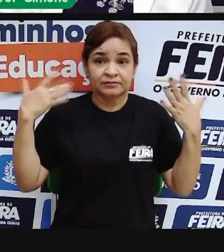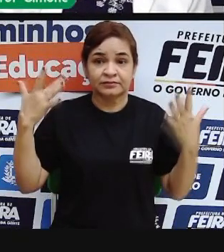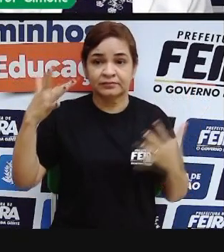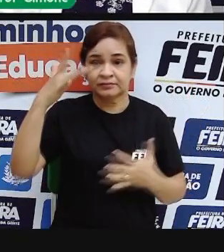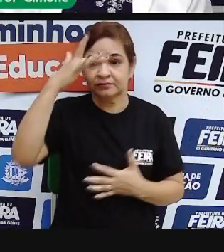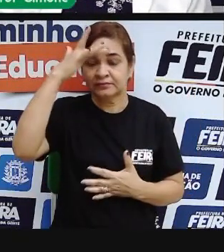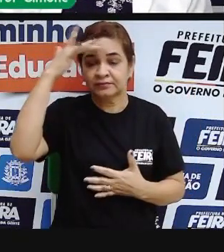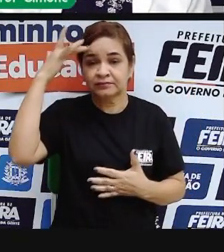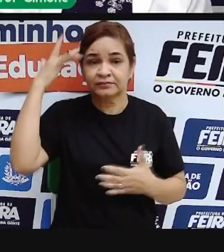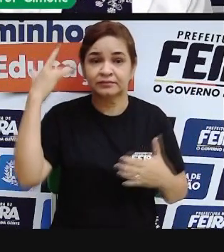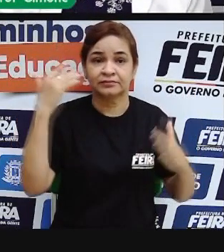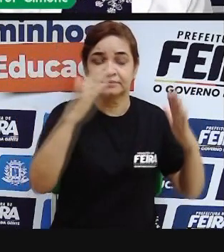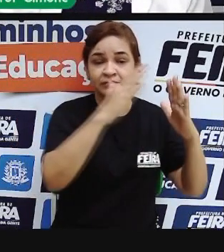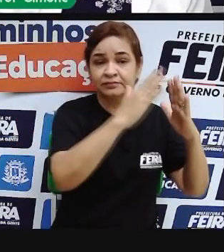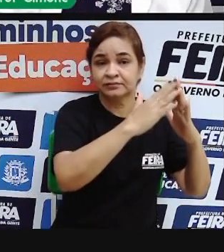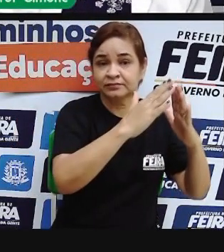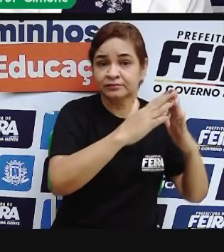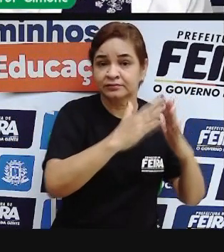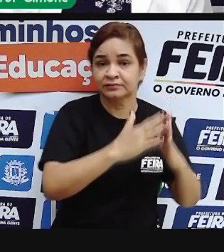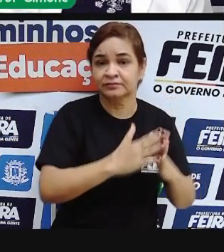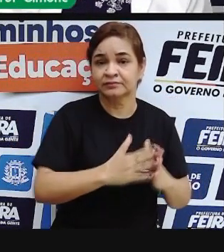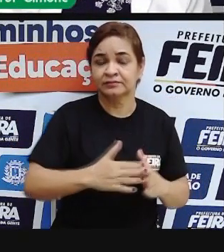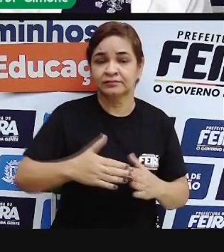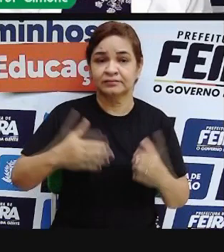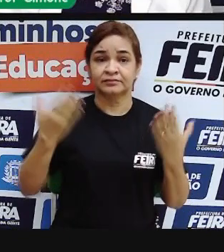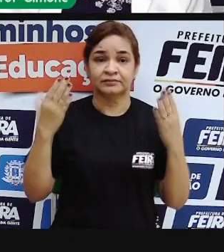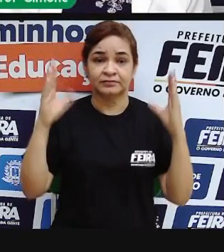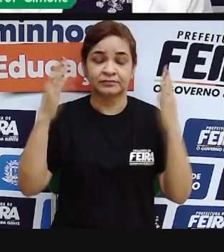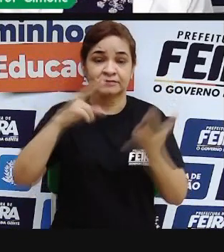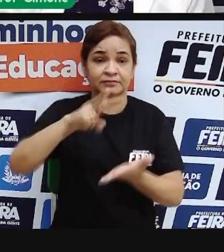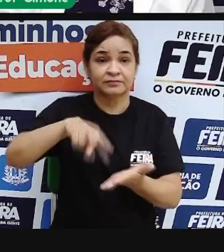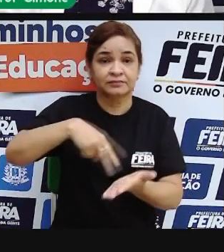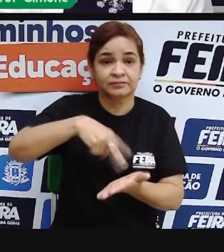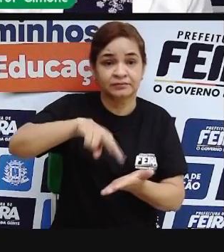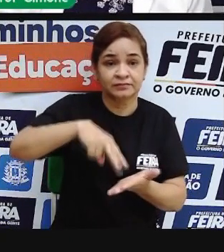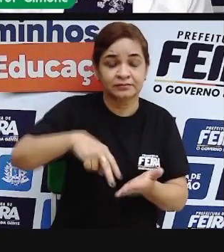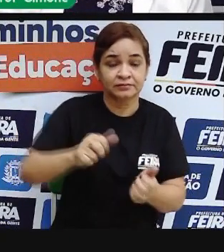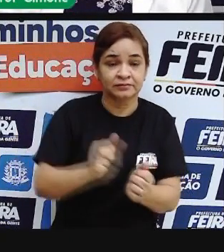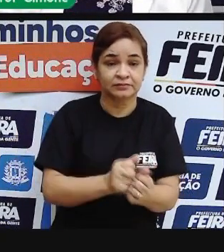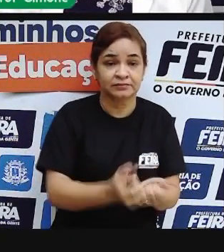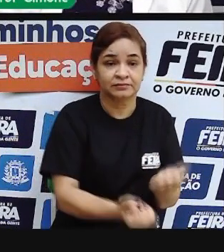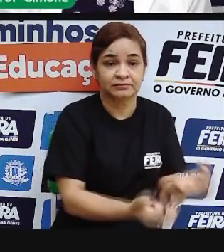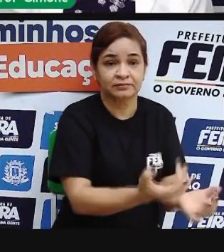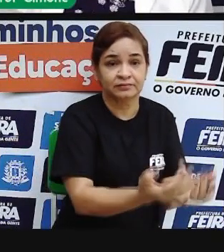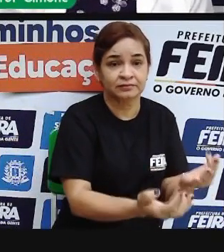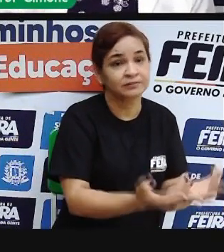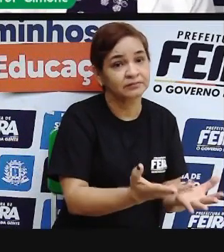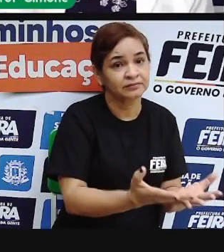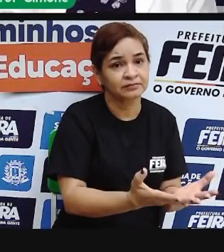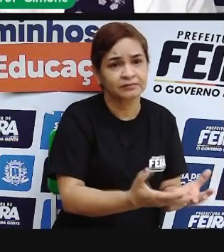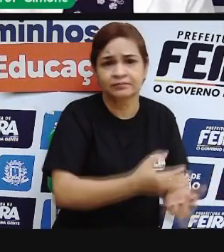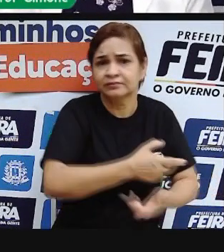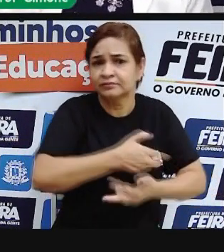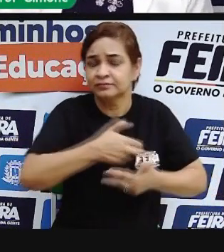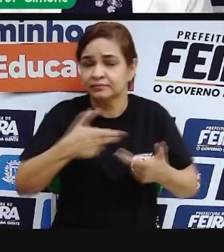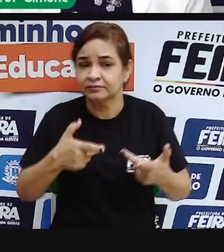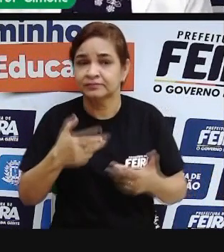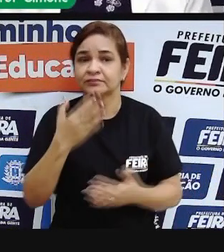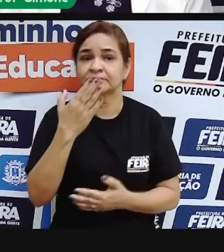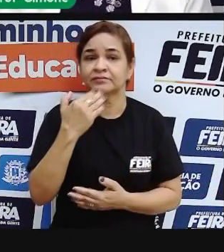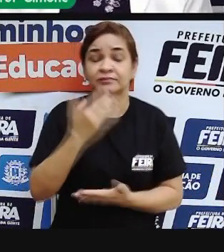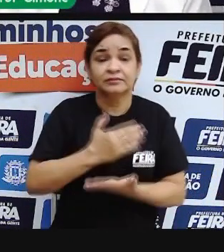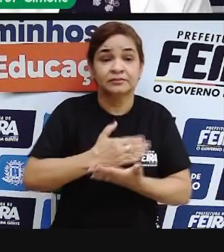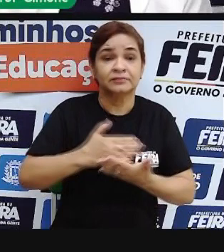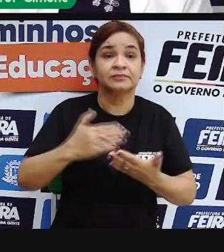vilas e aldeias celebravam tal acontecimento com danças em volta de fogueiras e mesa farta. Daí a origem da nossa festa